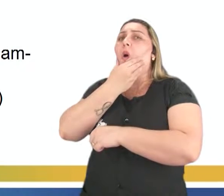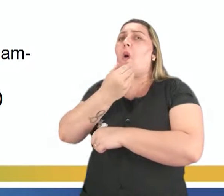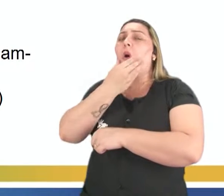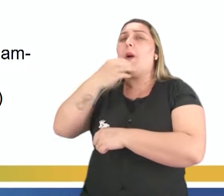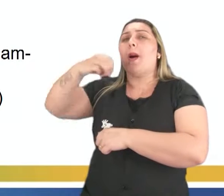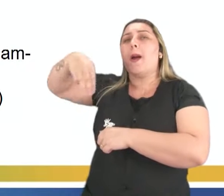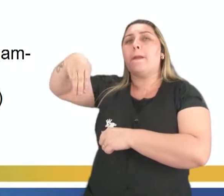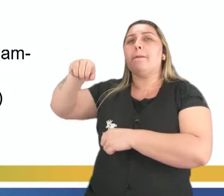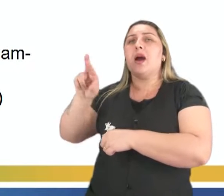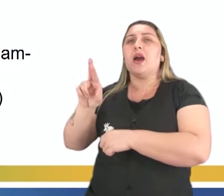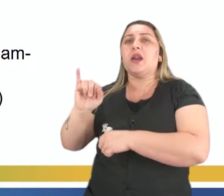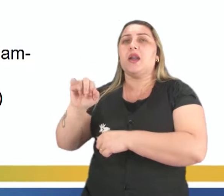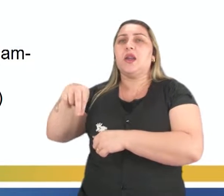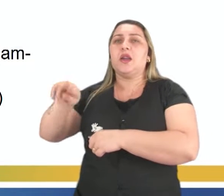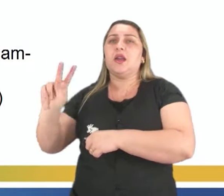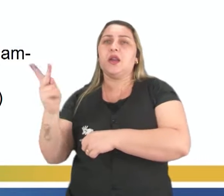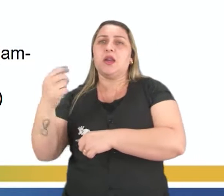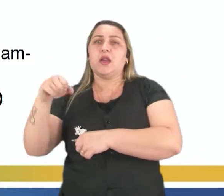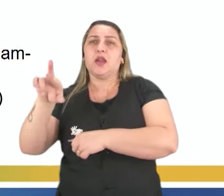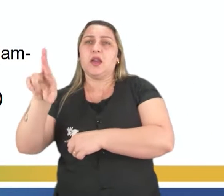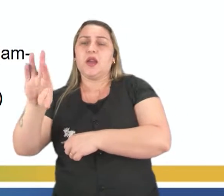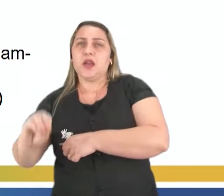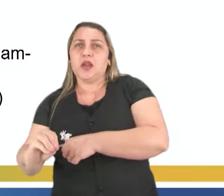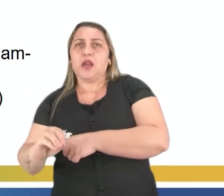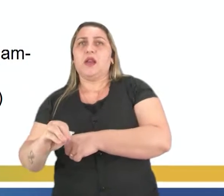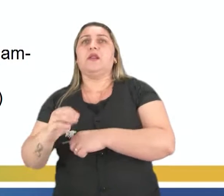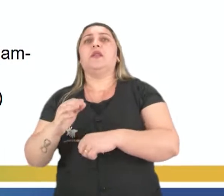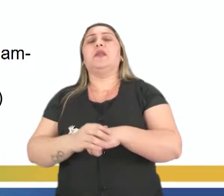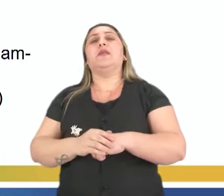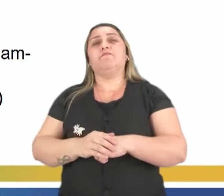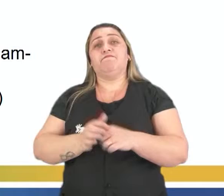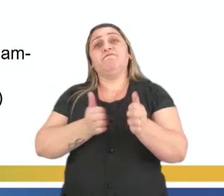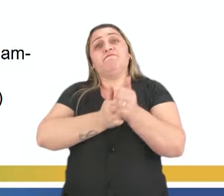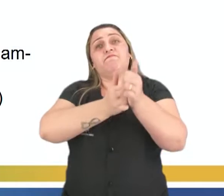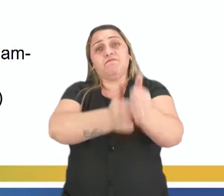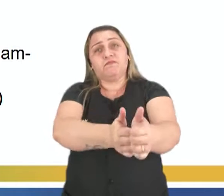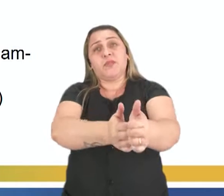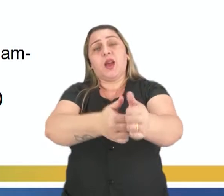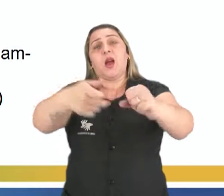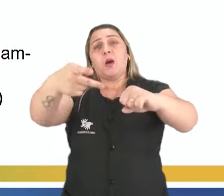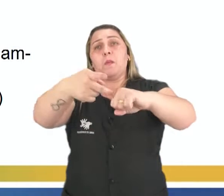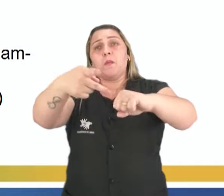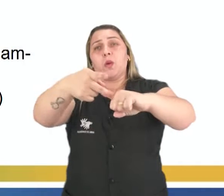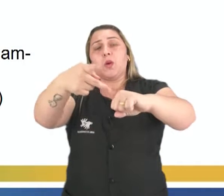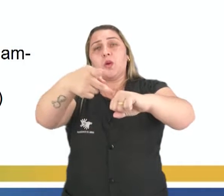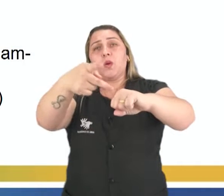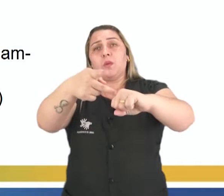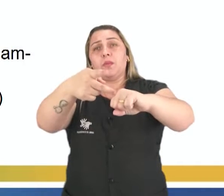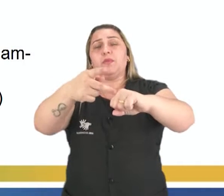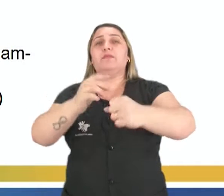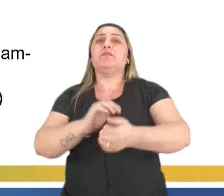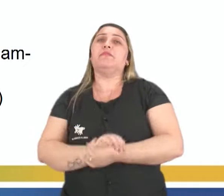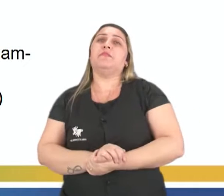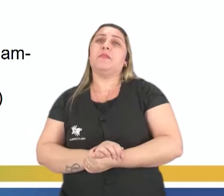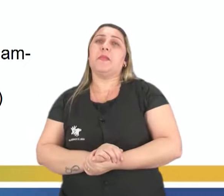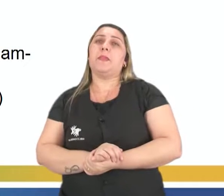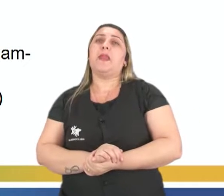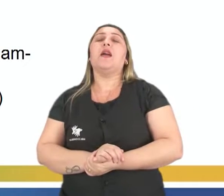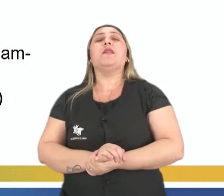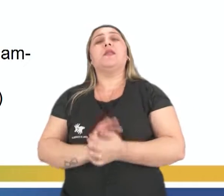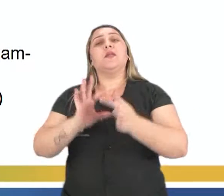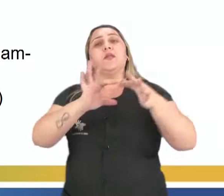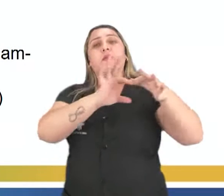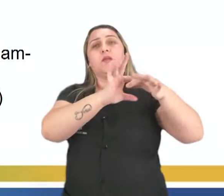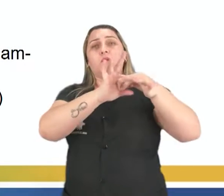uso do pronome, né? E lá em cima também, sigam-me, o pronome oblíquo. Muito bem, nós temos aí estabelecendo uma